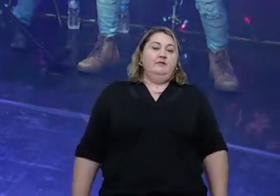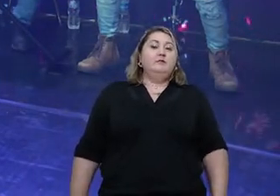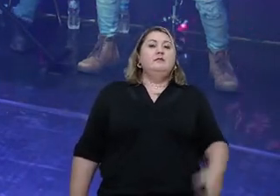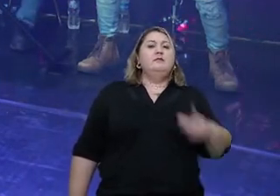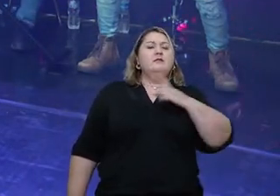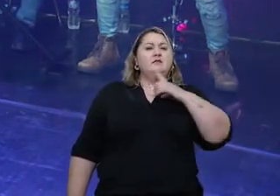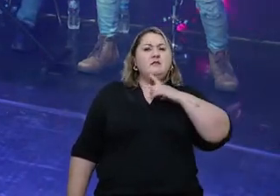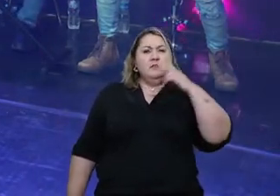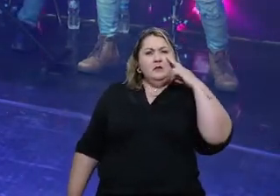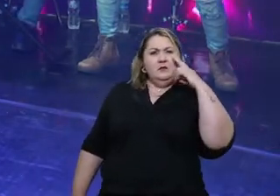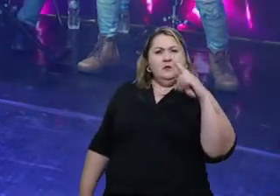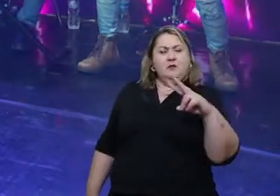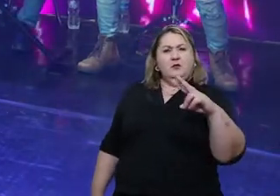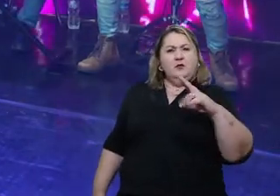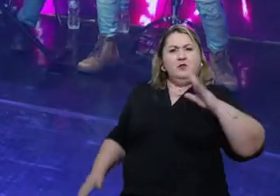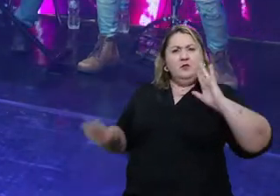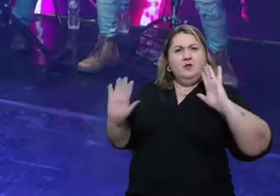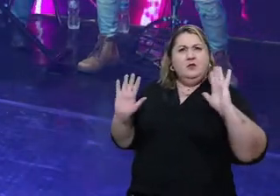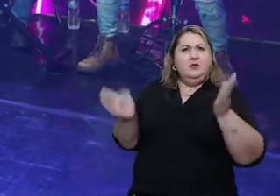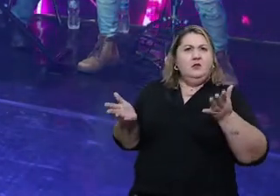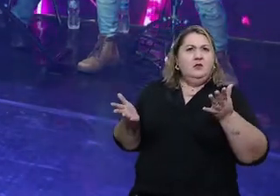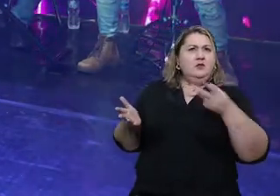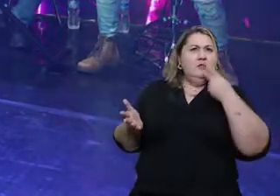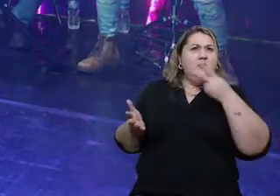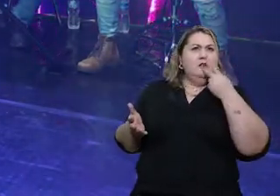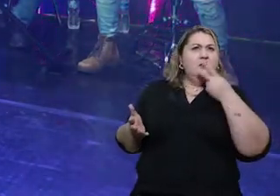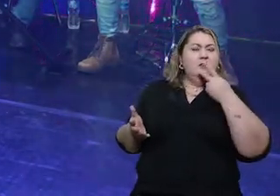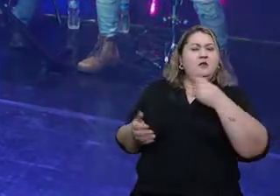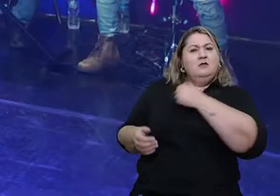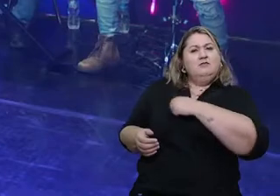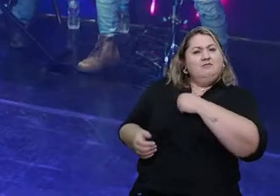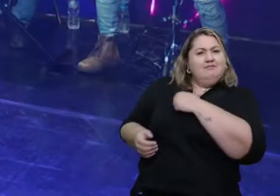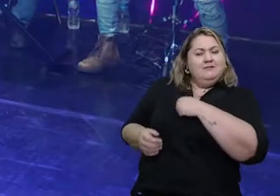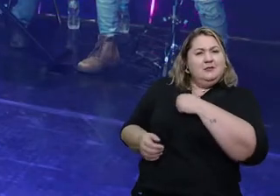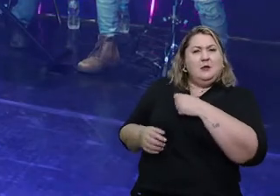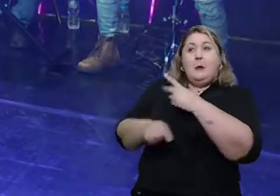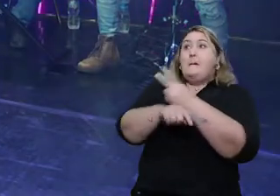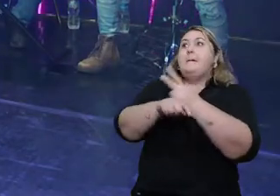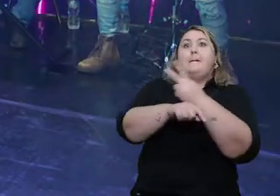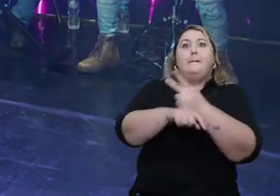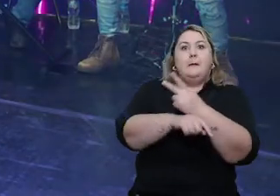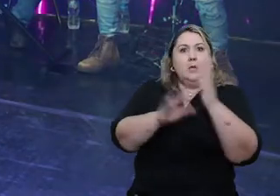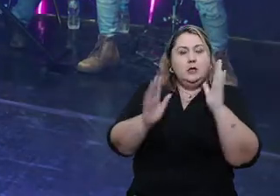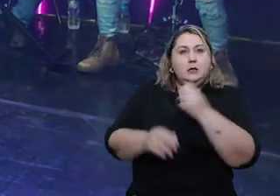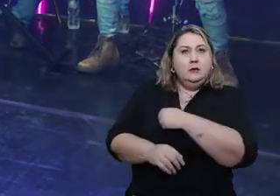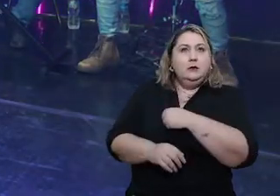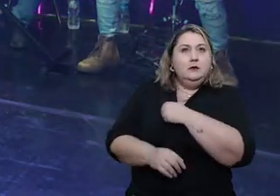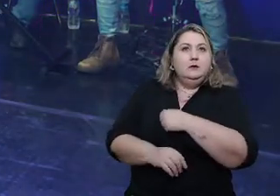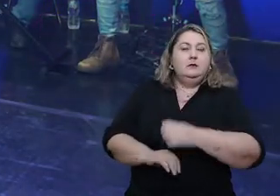Tá vendo aí, ela já tá falando, e tá com saudade, tá me procurando.